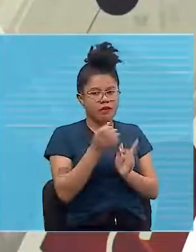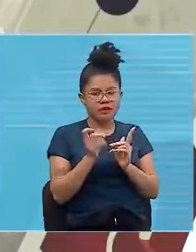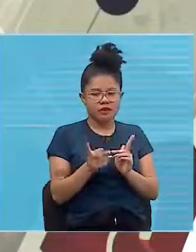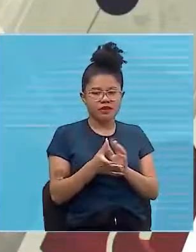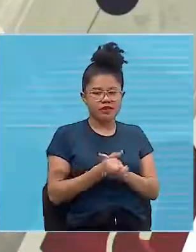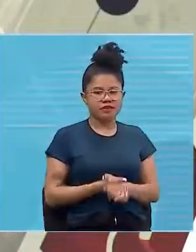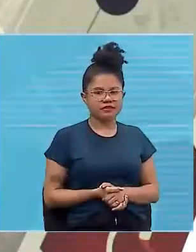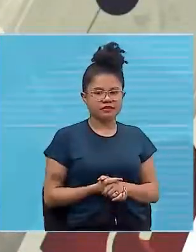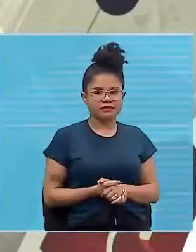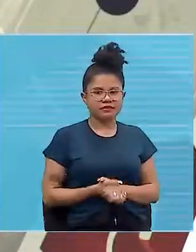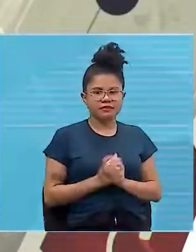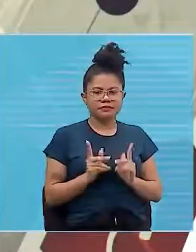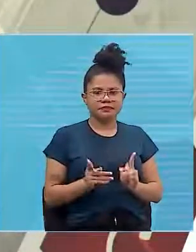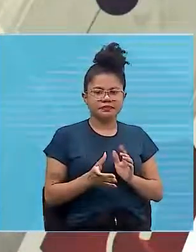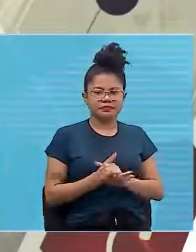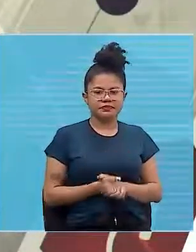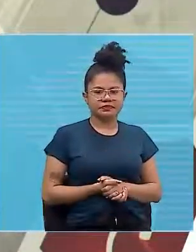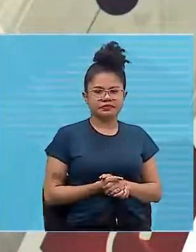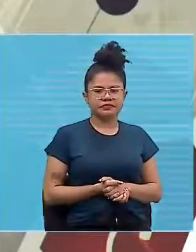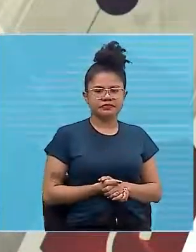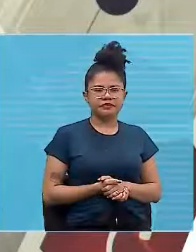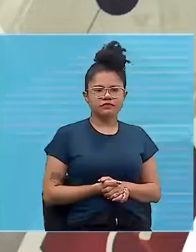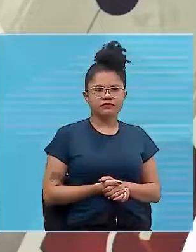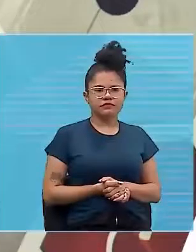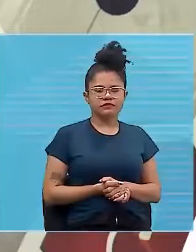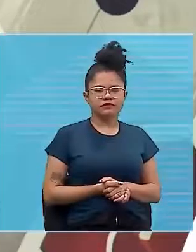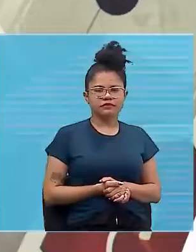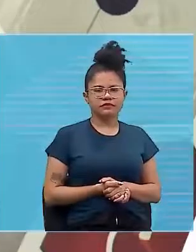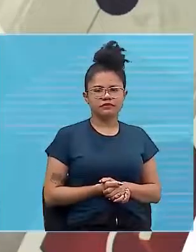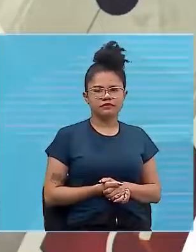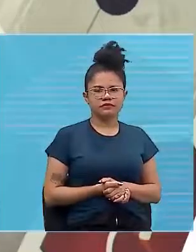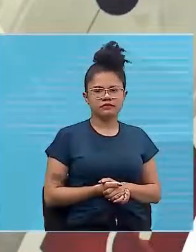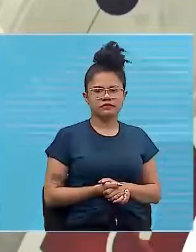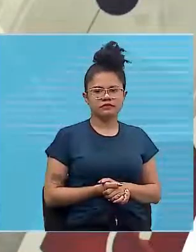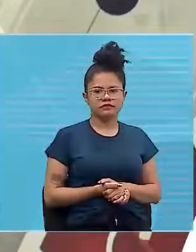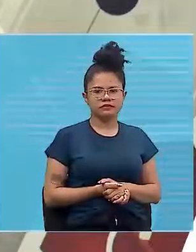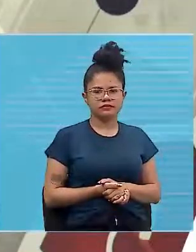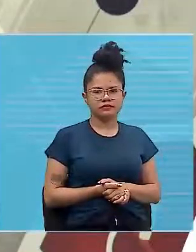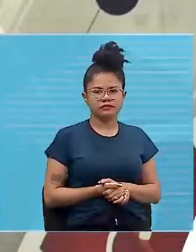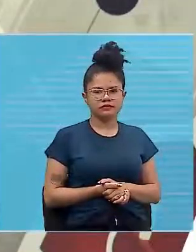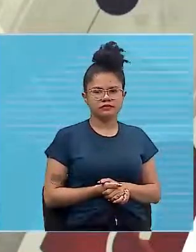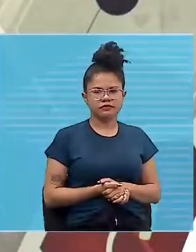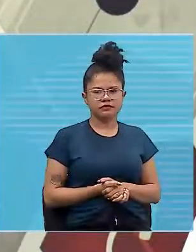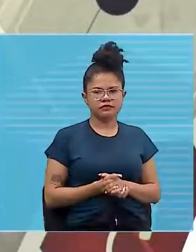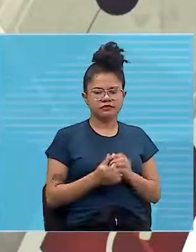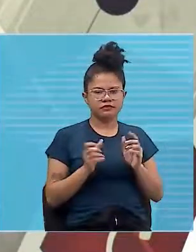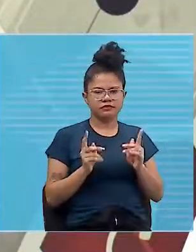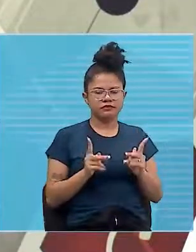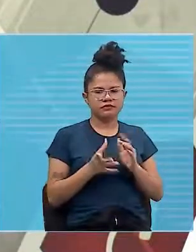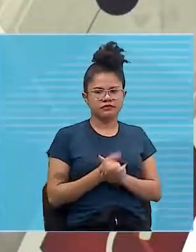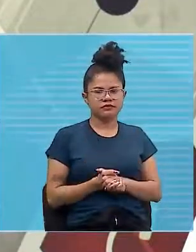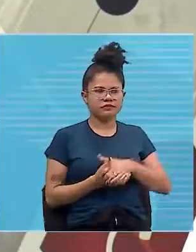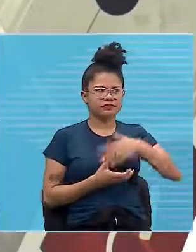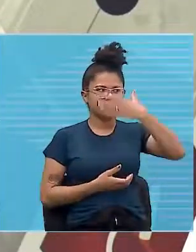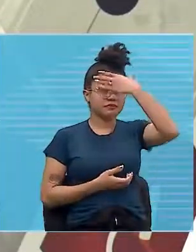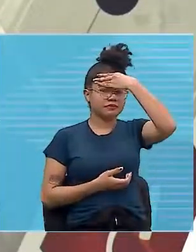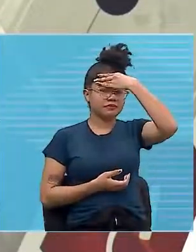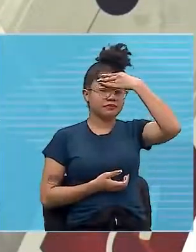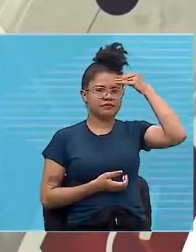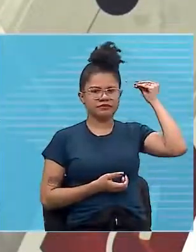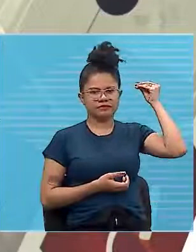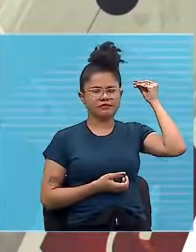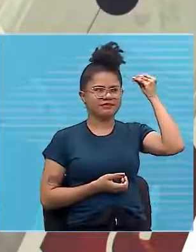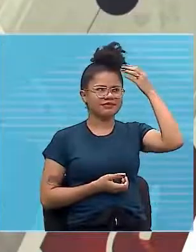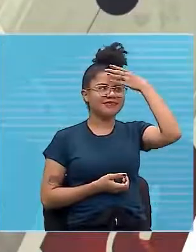hoje Mulher Não enrola não que hoje não tem esse negócio de print já viu esquece como